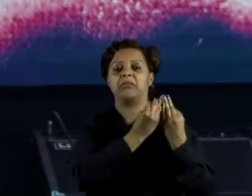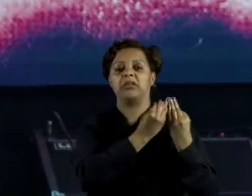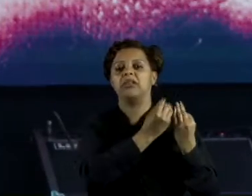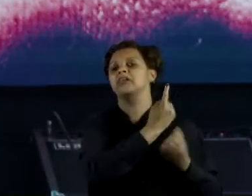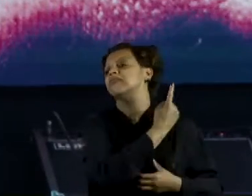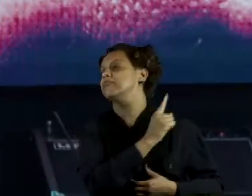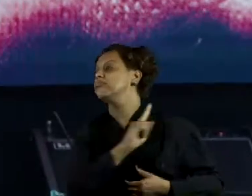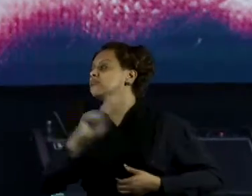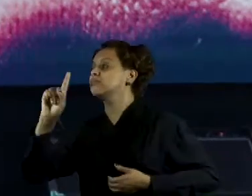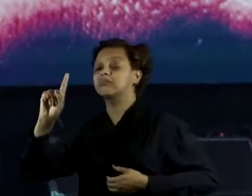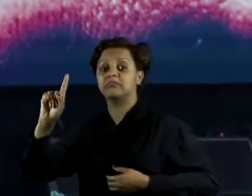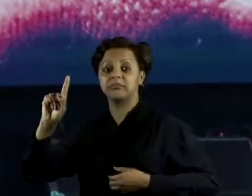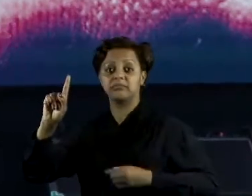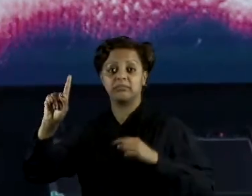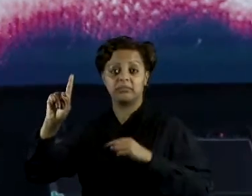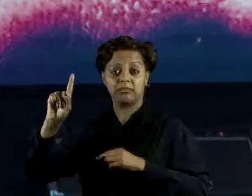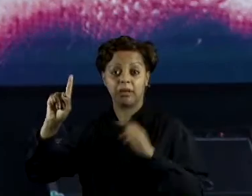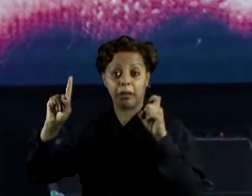dessa mentira,